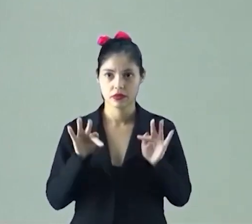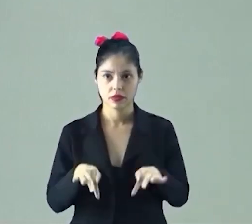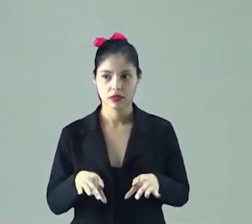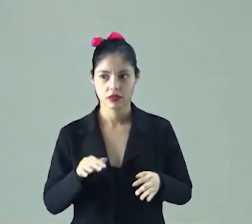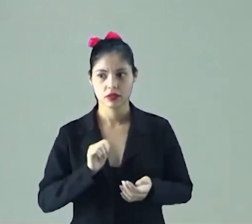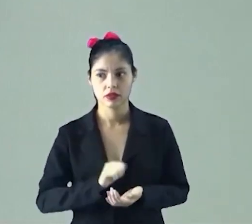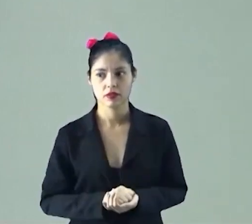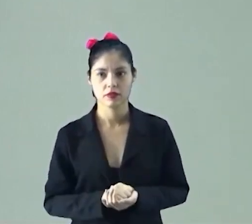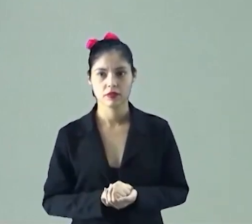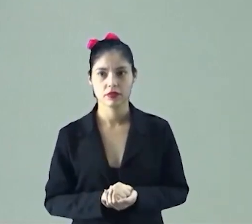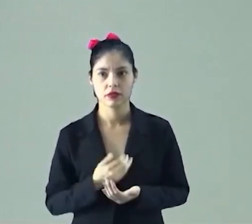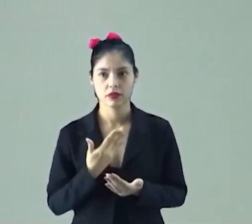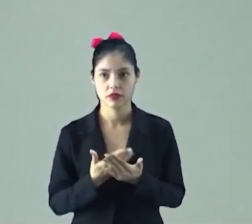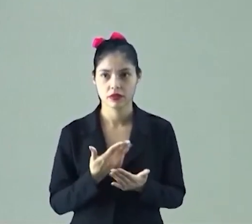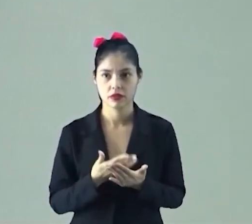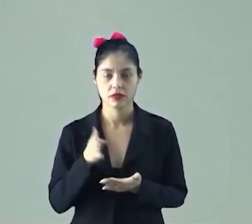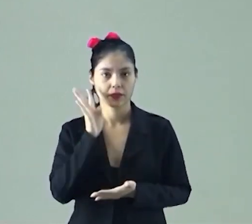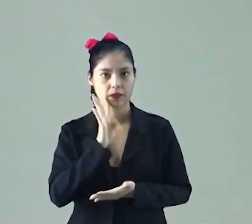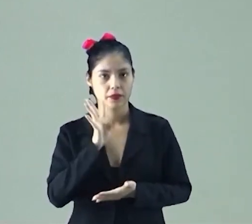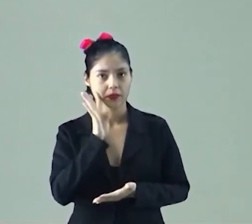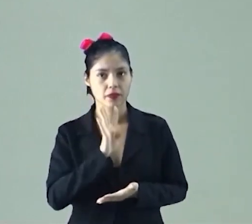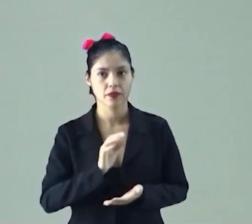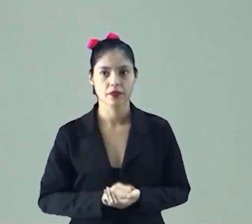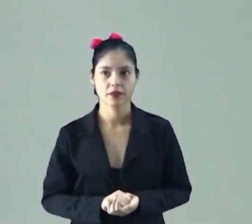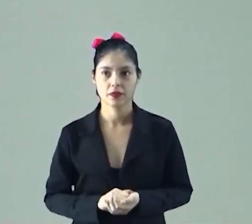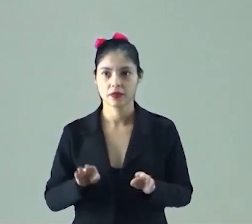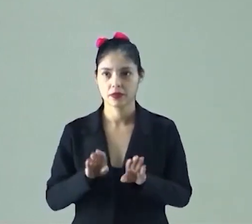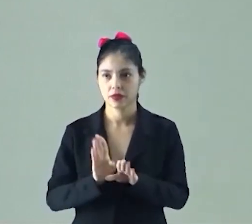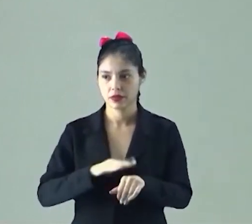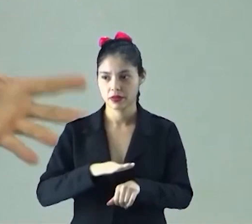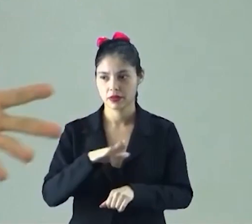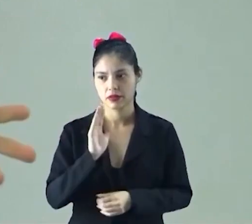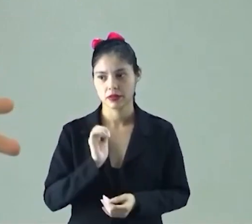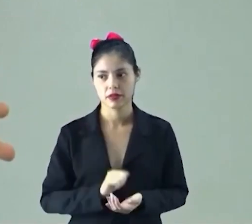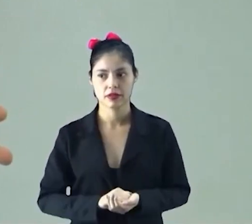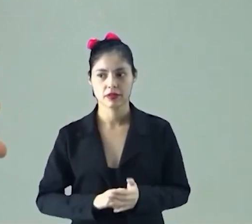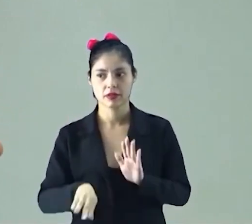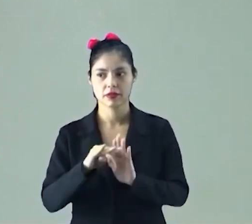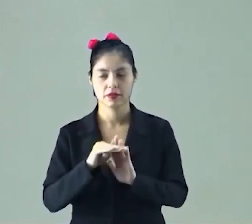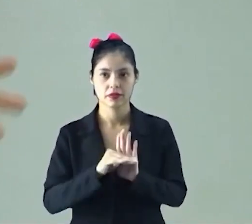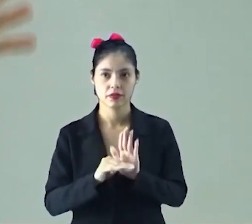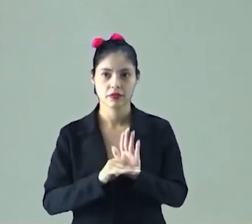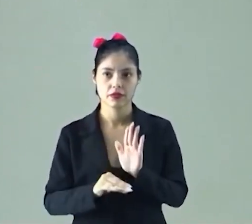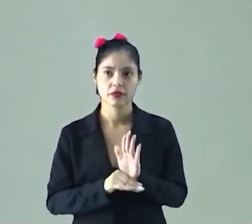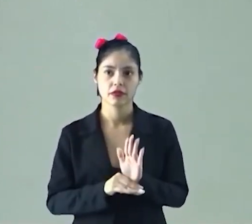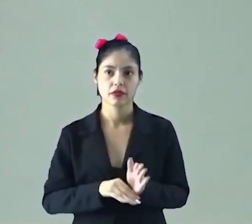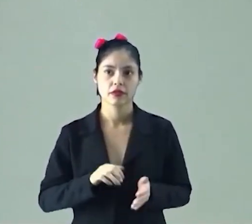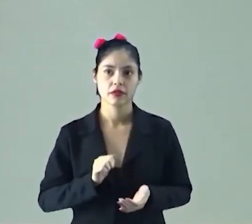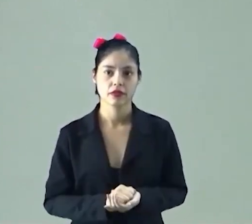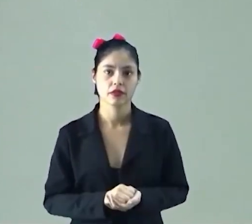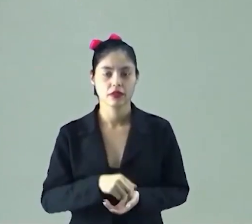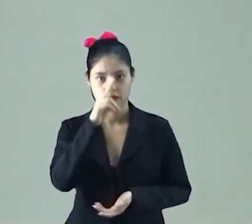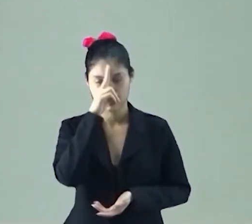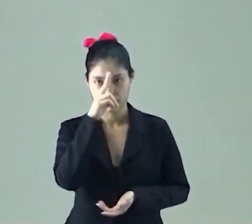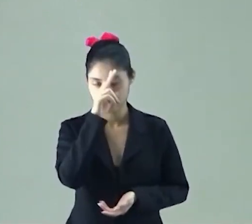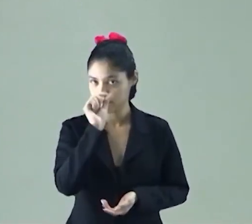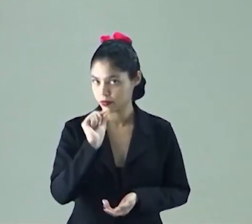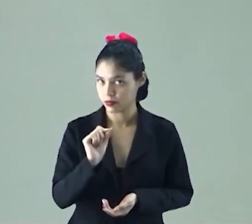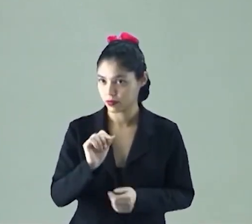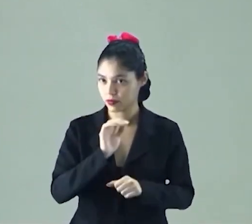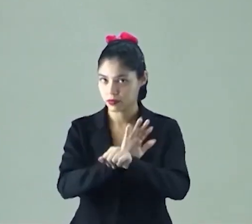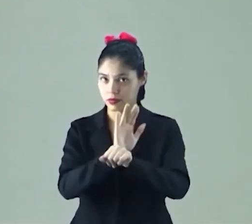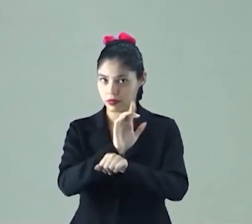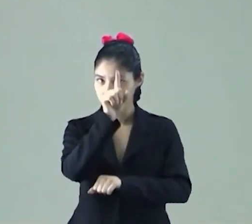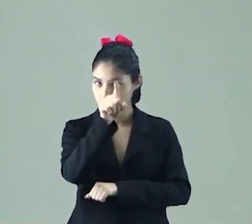a aula daqui. É uma aula muito legal, poderia falar aqui por mais de horas sobre a classificação dos seres vivos. Lembrando que isso aqui é